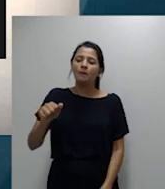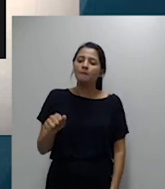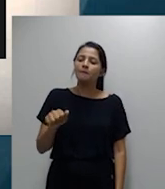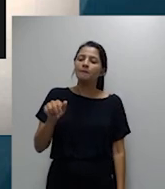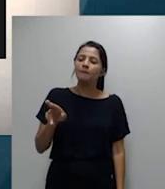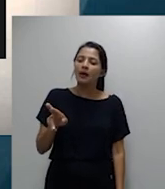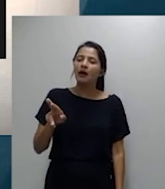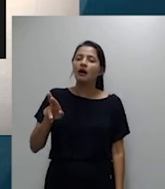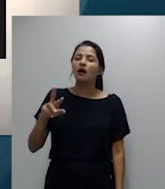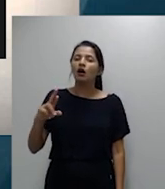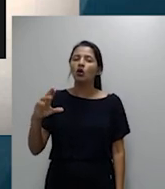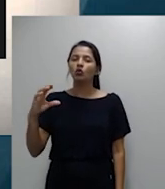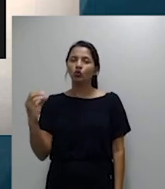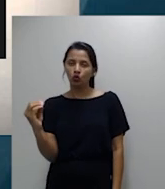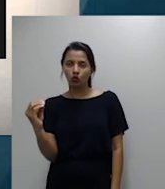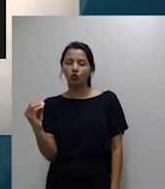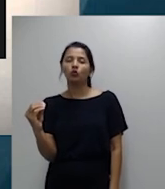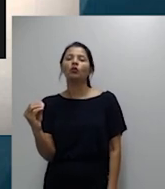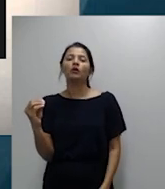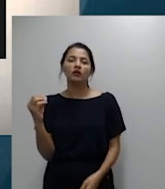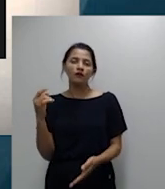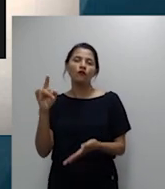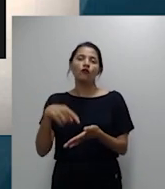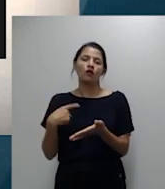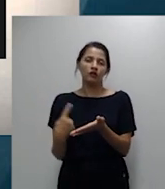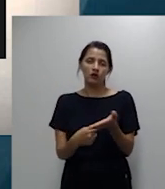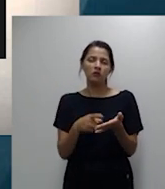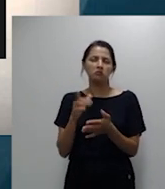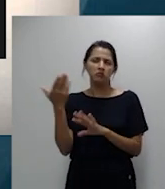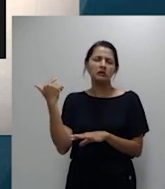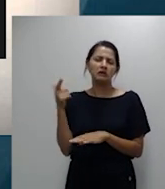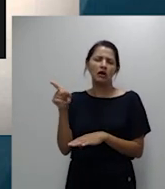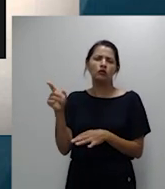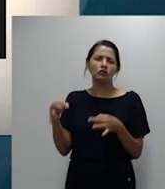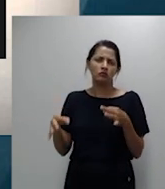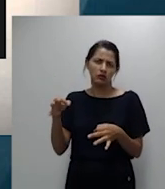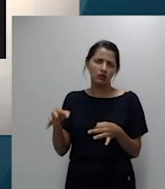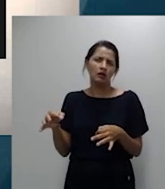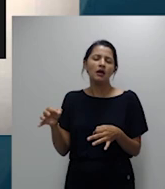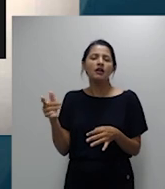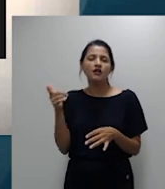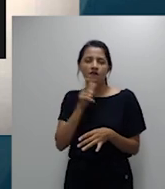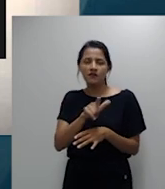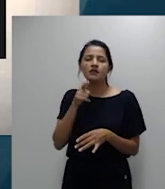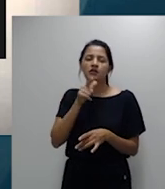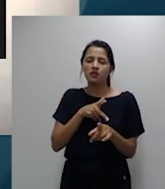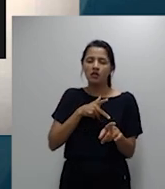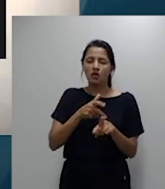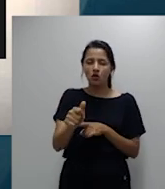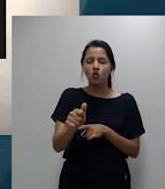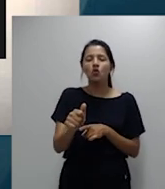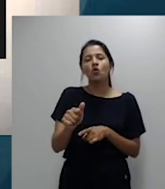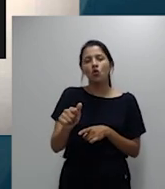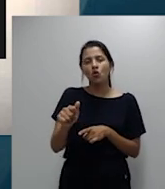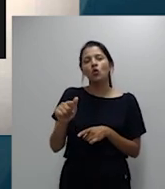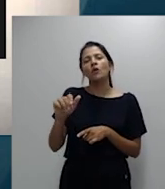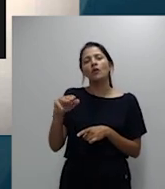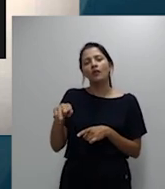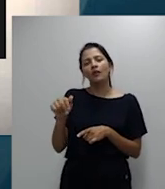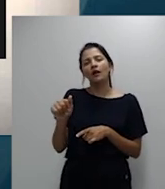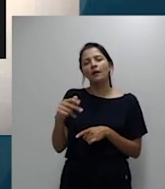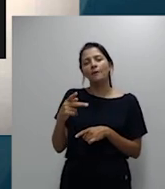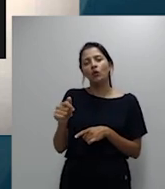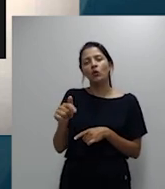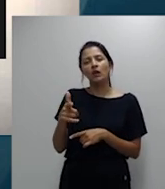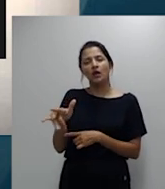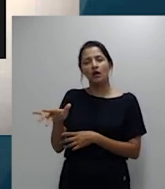relator para o carro por acordo naquela ocasião Vencido o ministro Napoleão a primeira seção do STJ